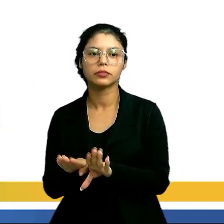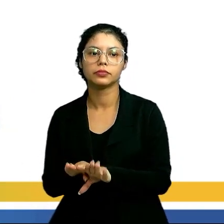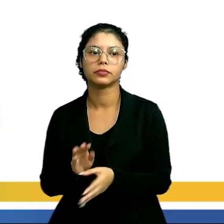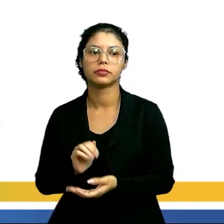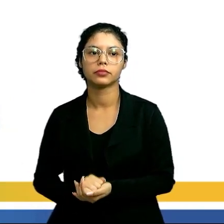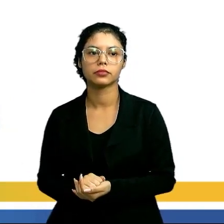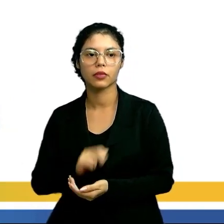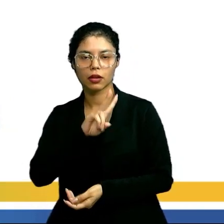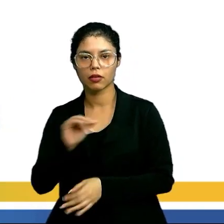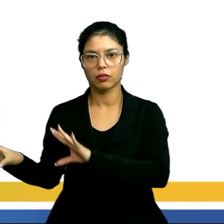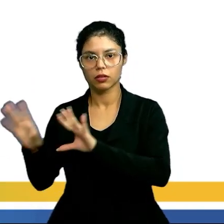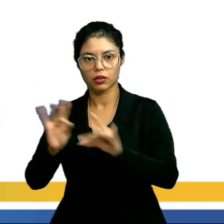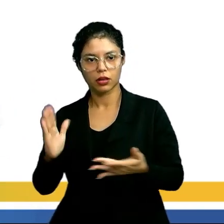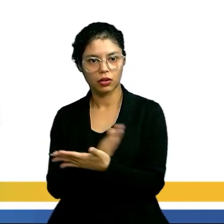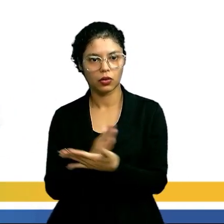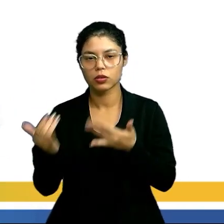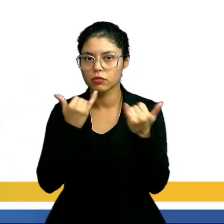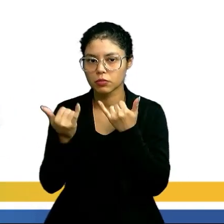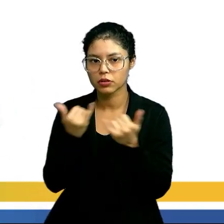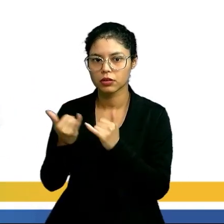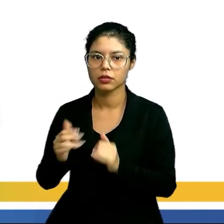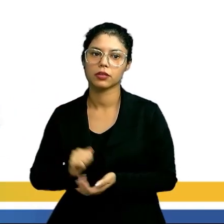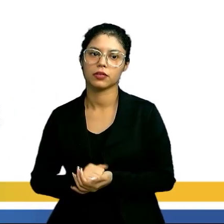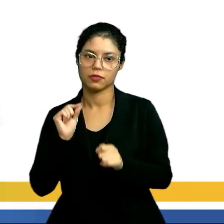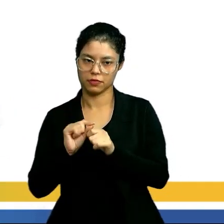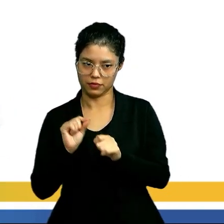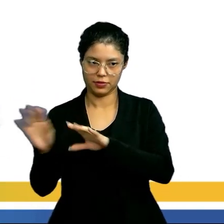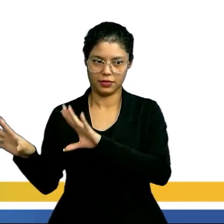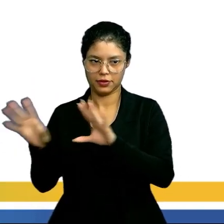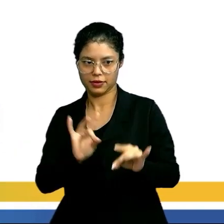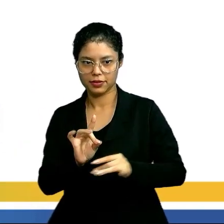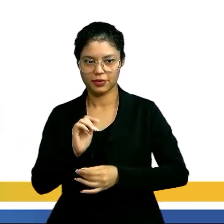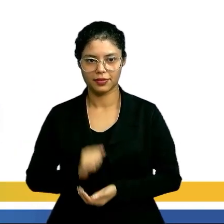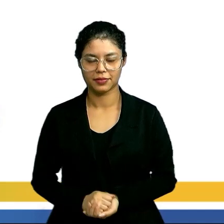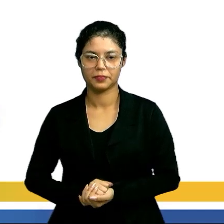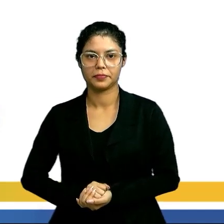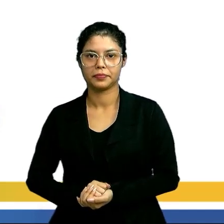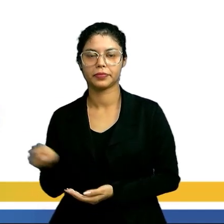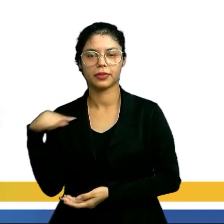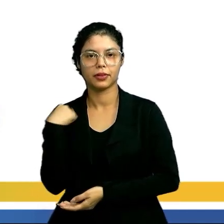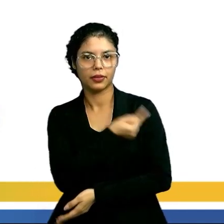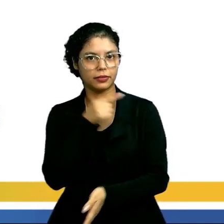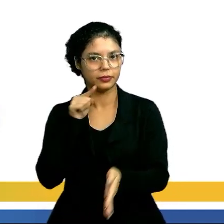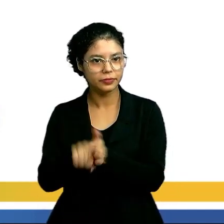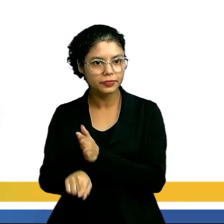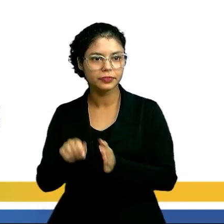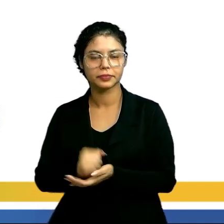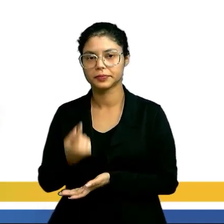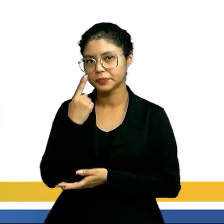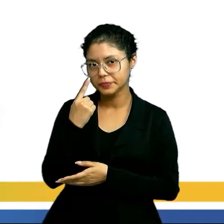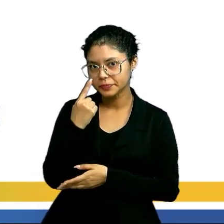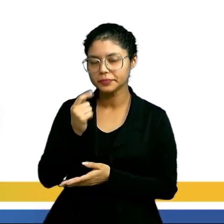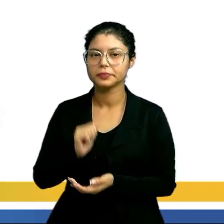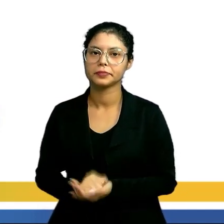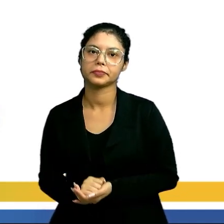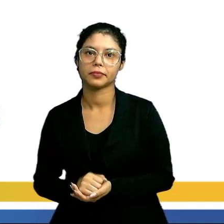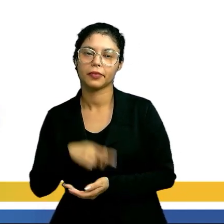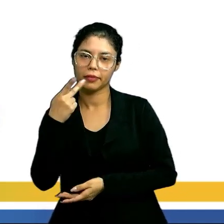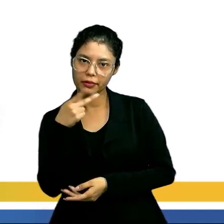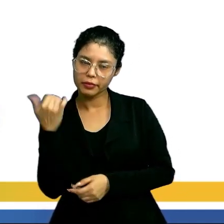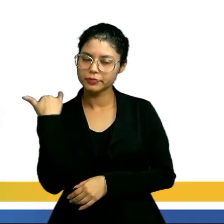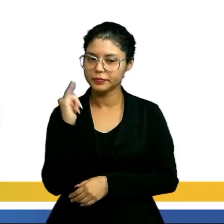de atrito que está sendo empregada ali. Nessa resistência do ar, ela acaba sendo levada em consideração aí uma